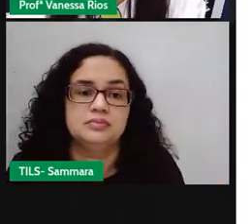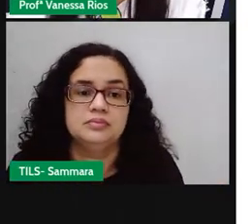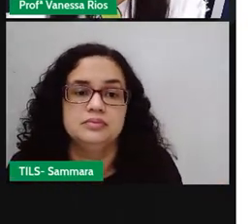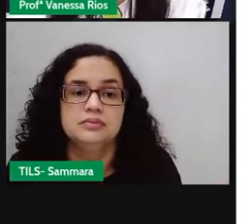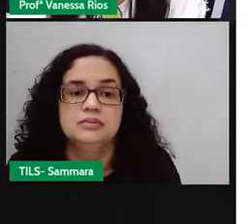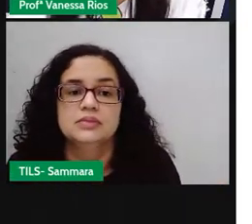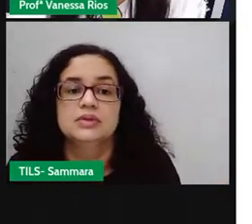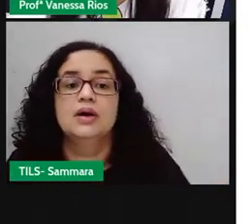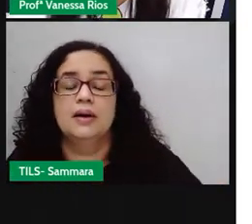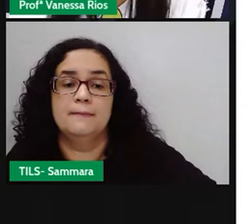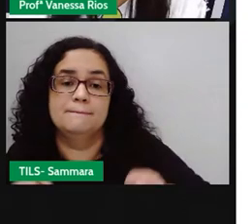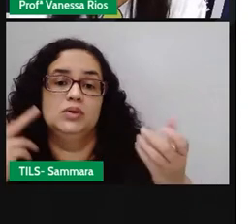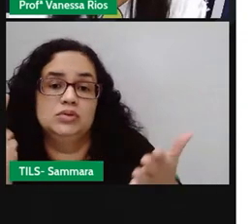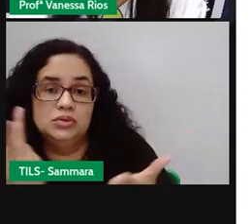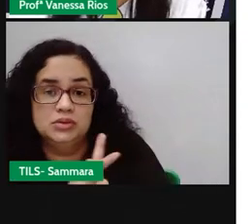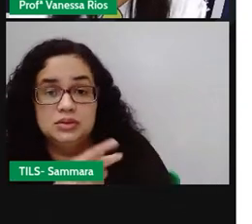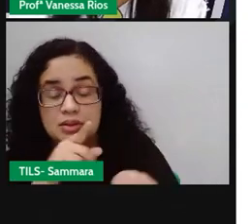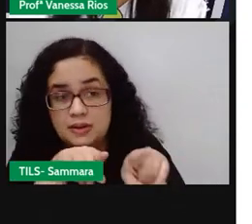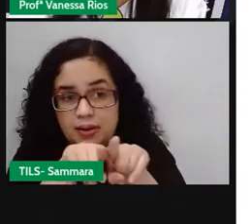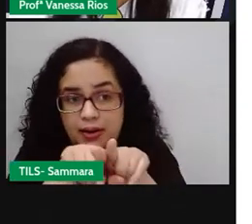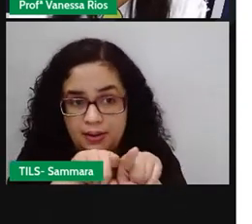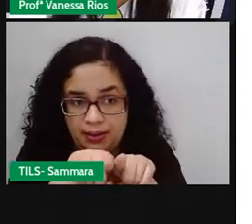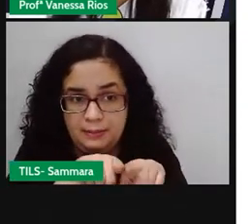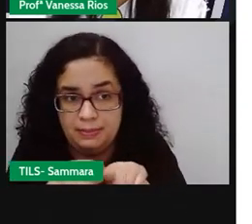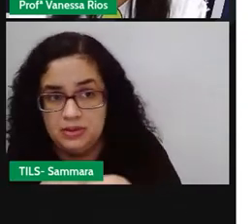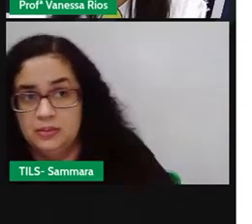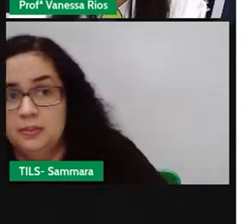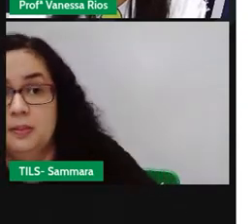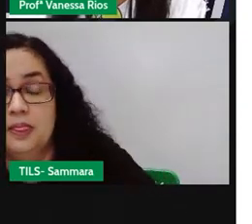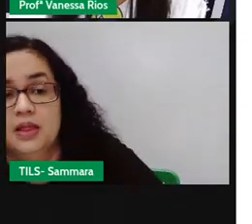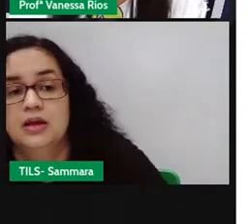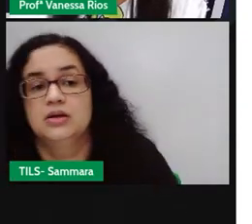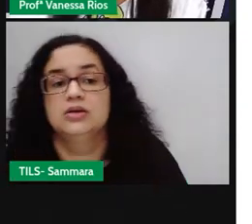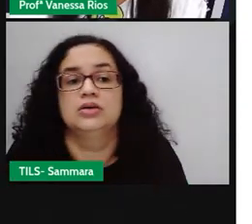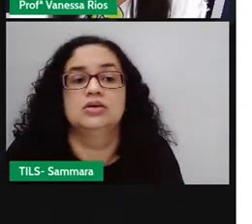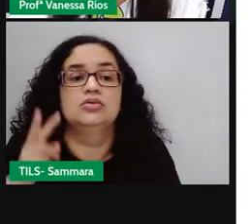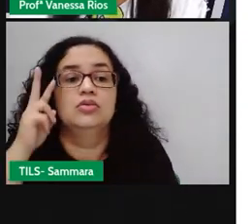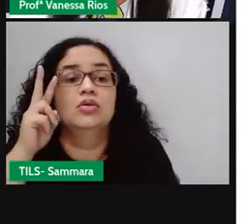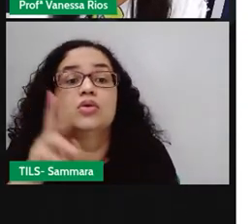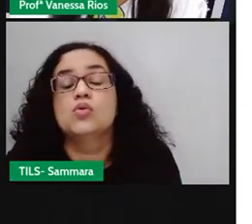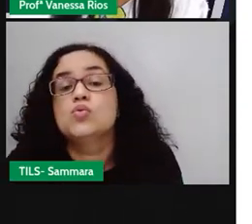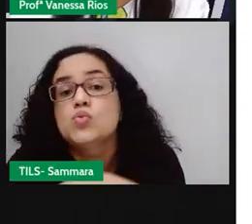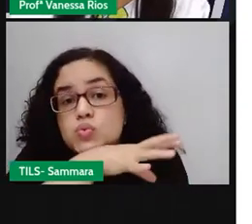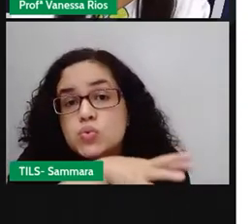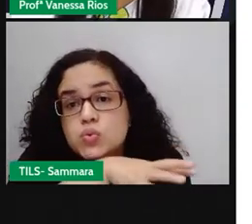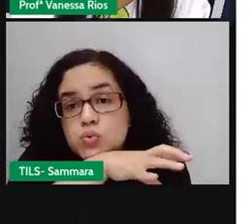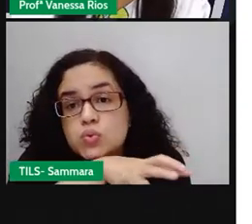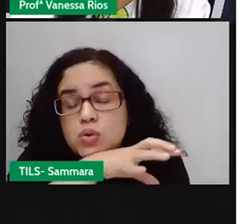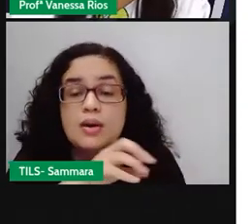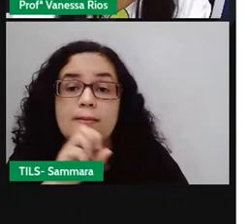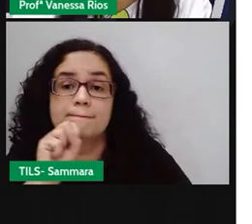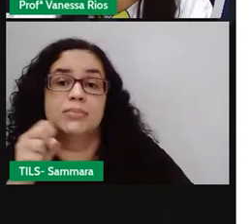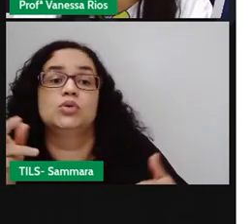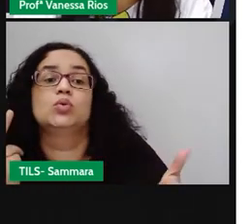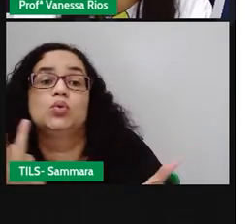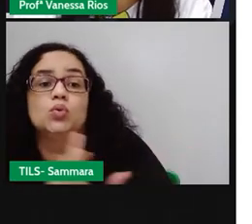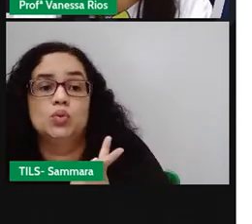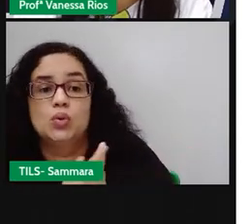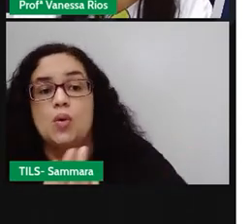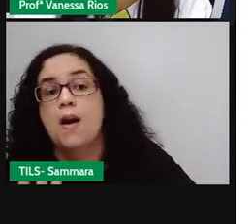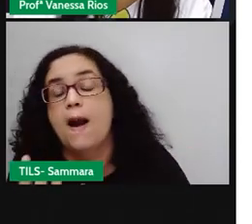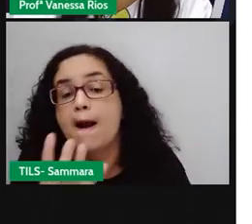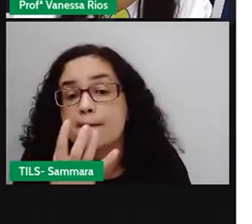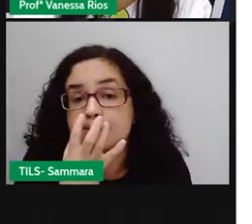que poderia acontecer à irmã da menina? A gente viu que o bicho devorou ela, mas o que que poderia acontecer se o